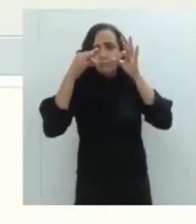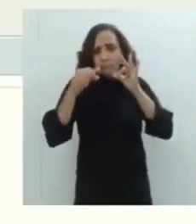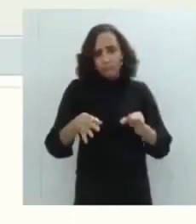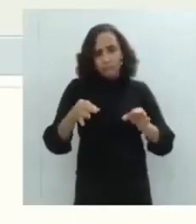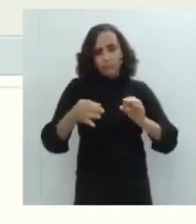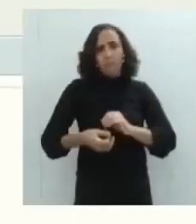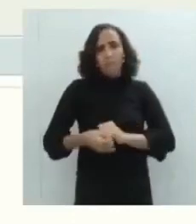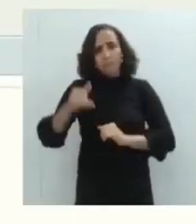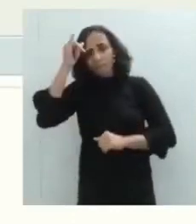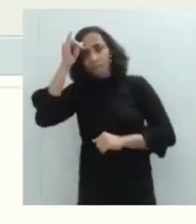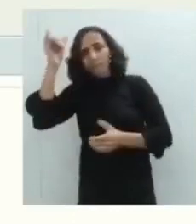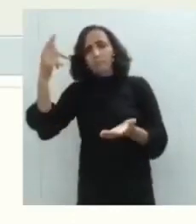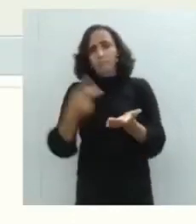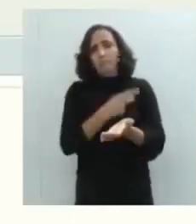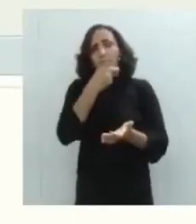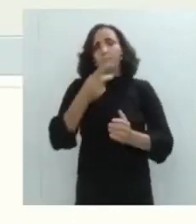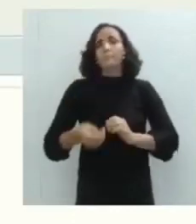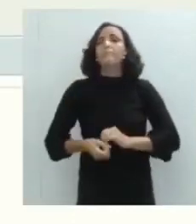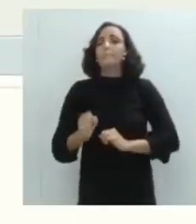execução. Tranquilo?